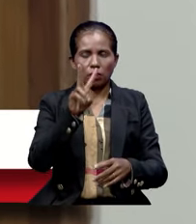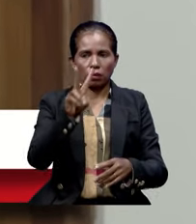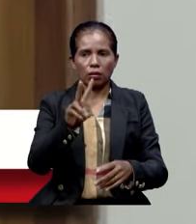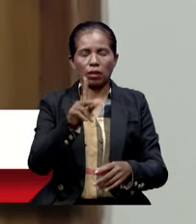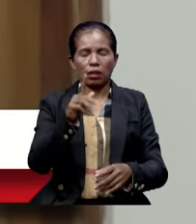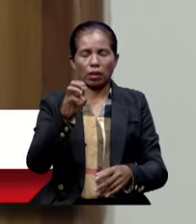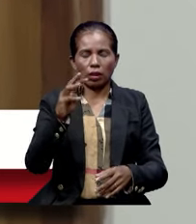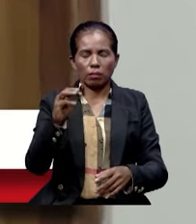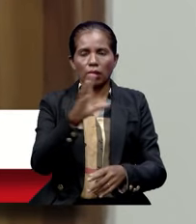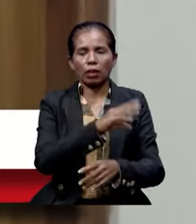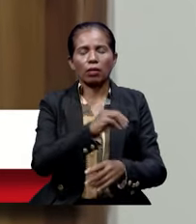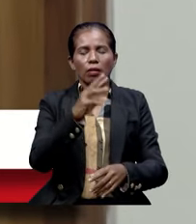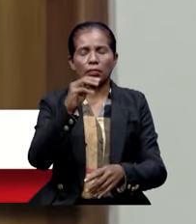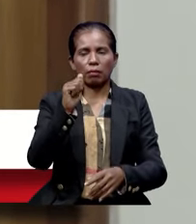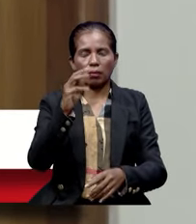macro. Mambai.